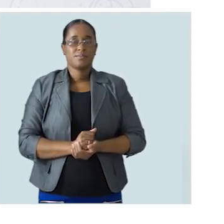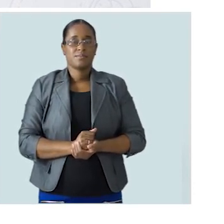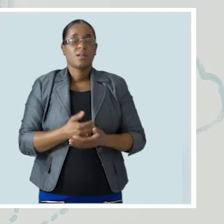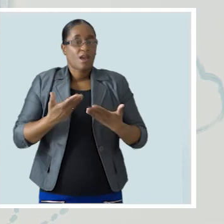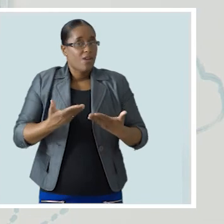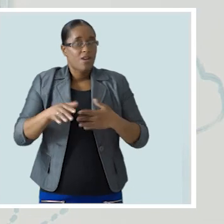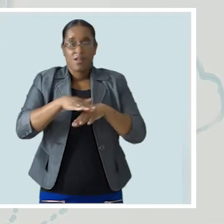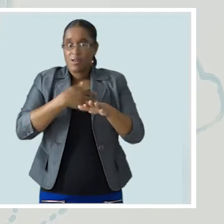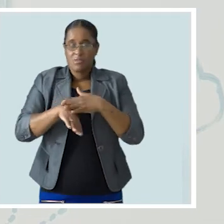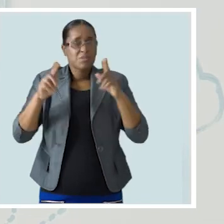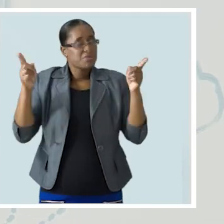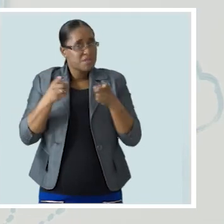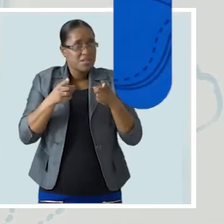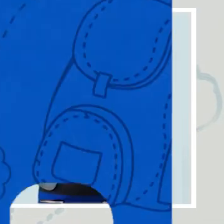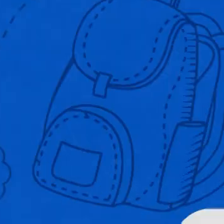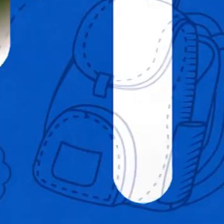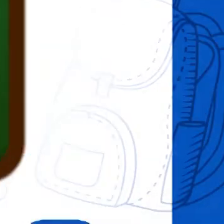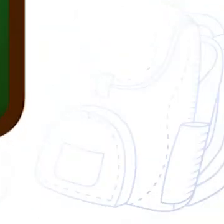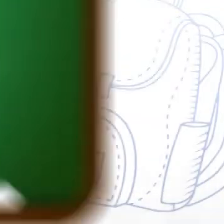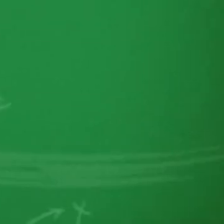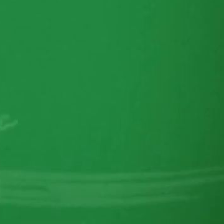Vamos fazer síntese da aula?